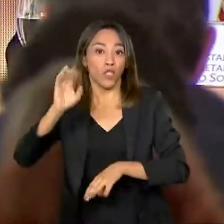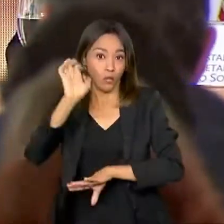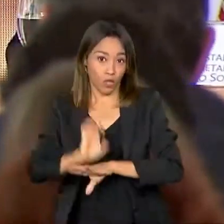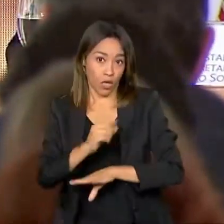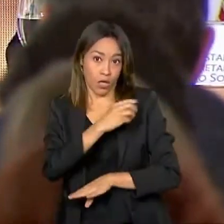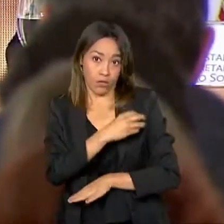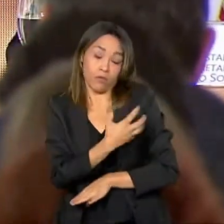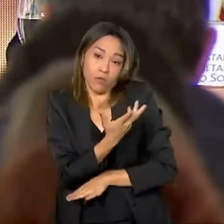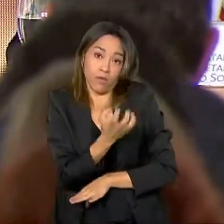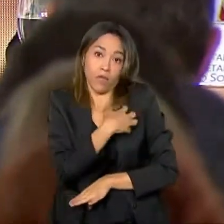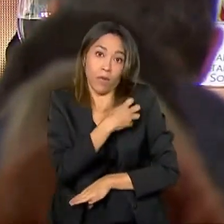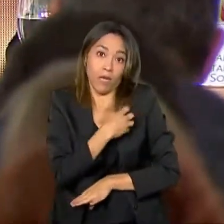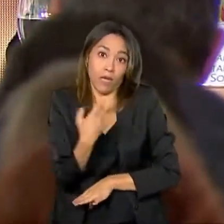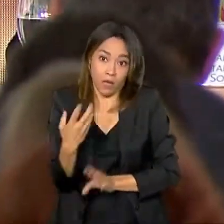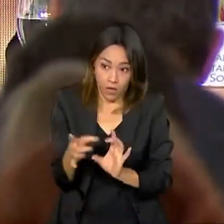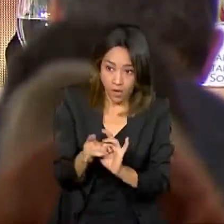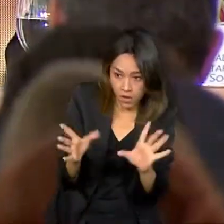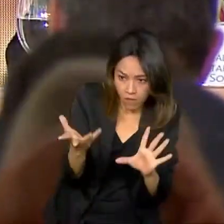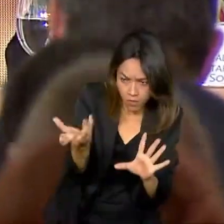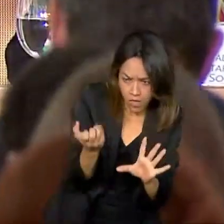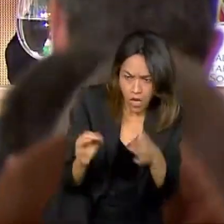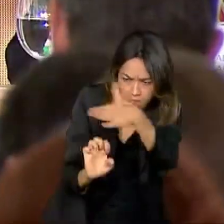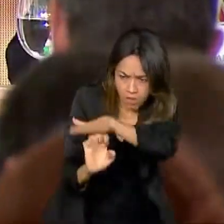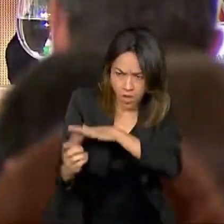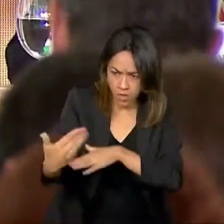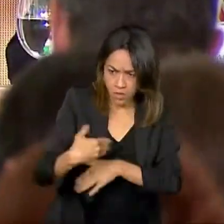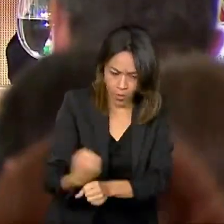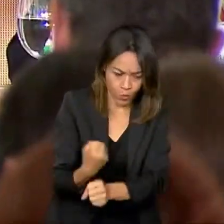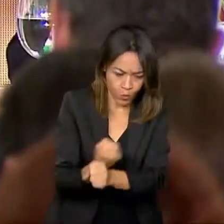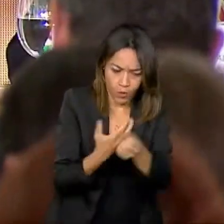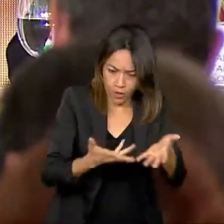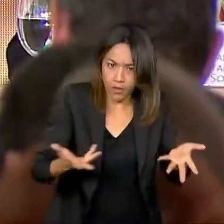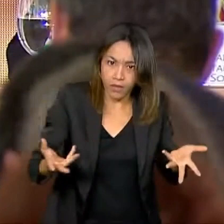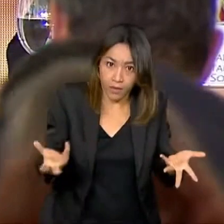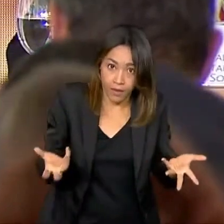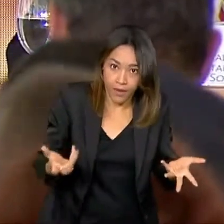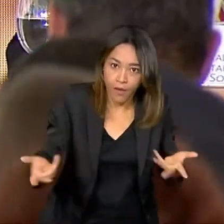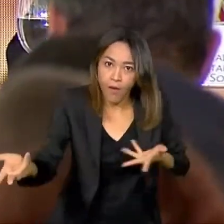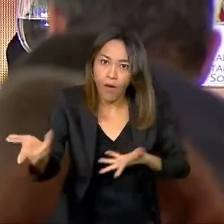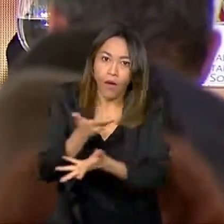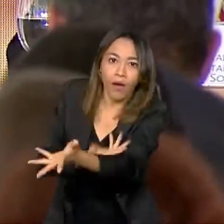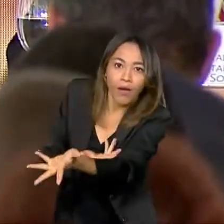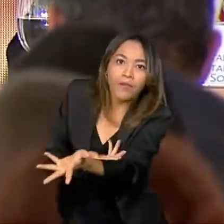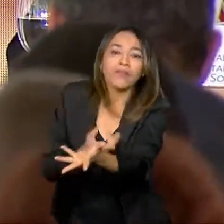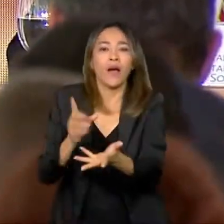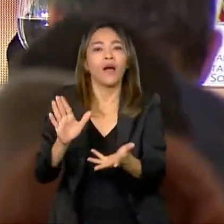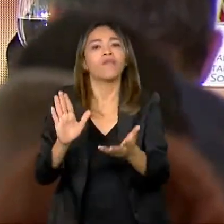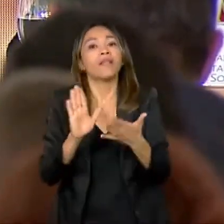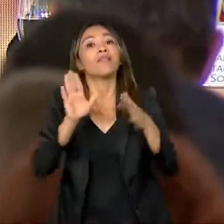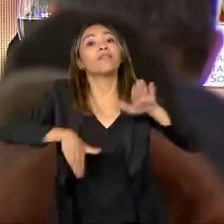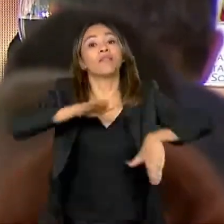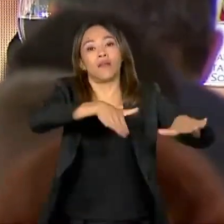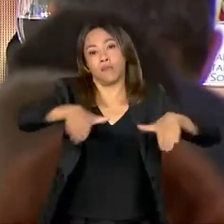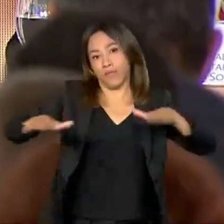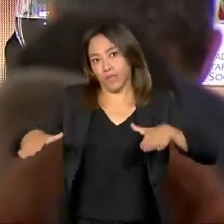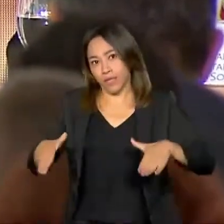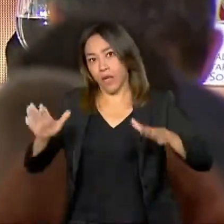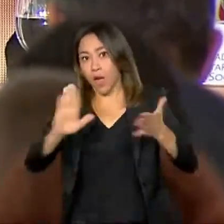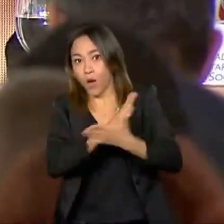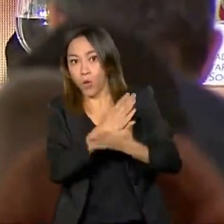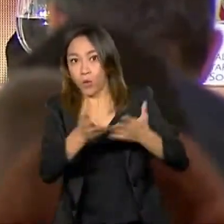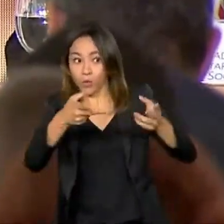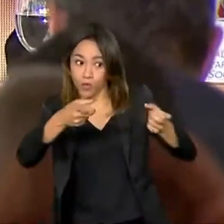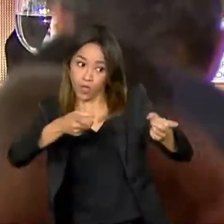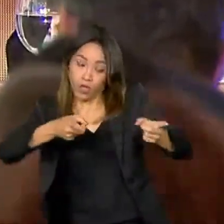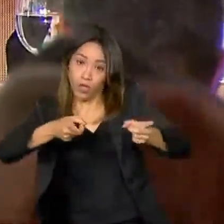setor privado porque o setor privado propor também projetos em grandes locais né então alguns serão Empreendimentos específicos que serão alienados nessa forma